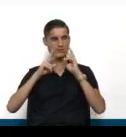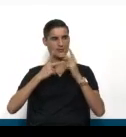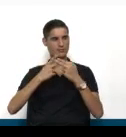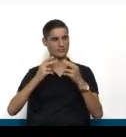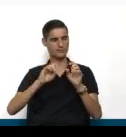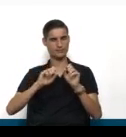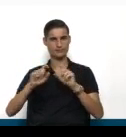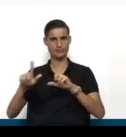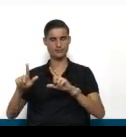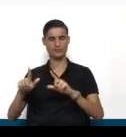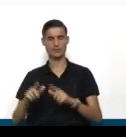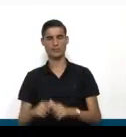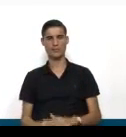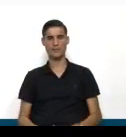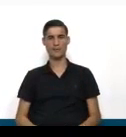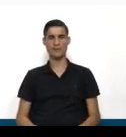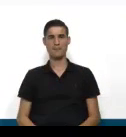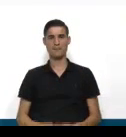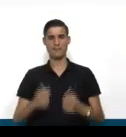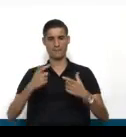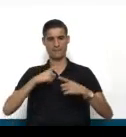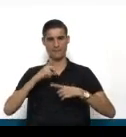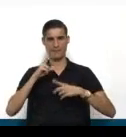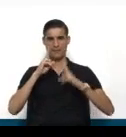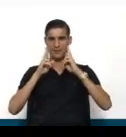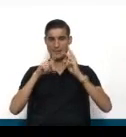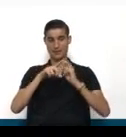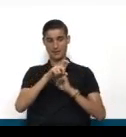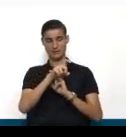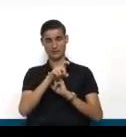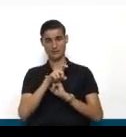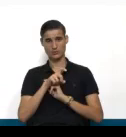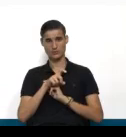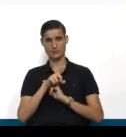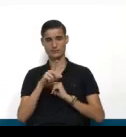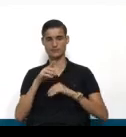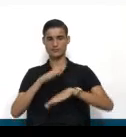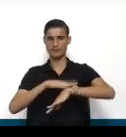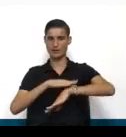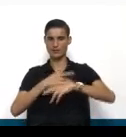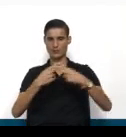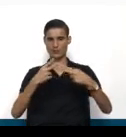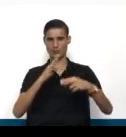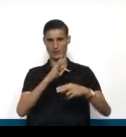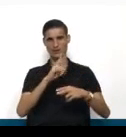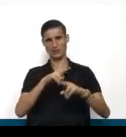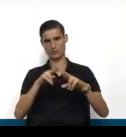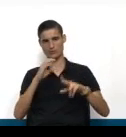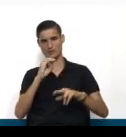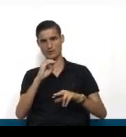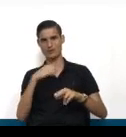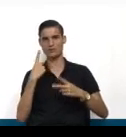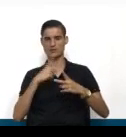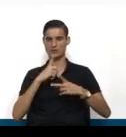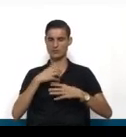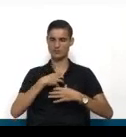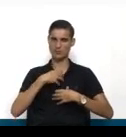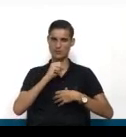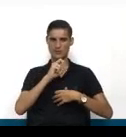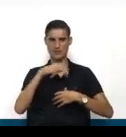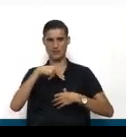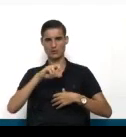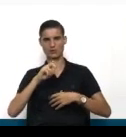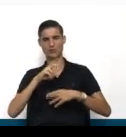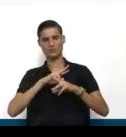função, onde eu tenho que, se aqui eu estou considerando x num tempo igual a 0, a gente vai ter aí o modelo do seno,